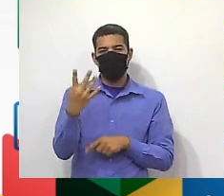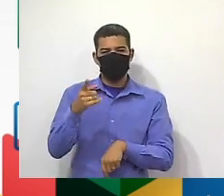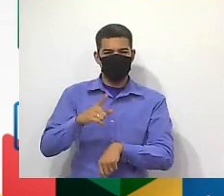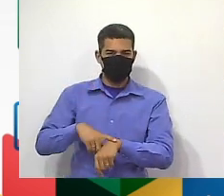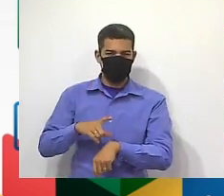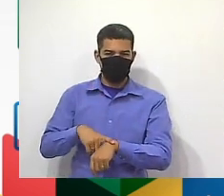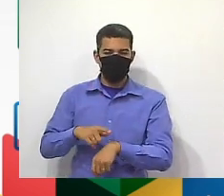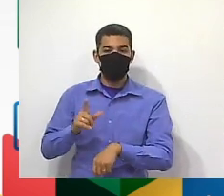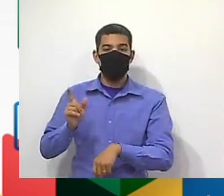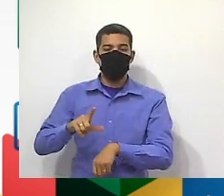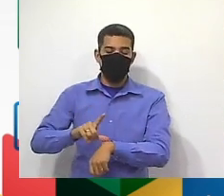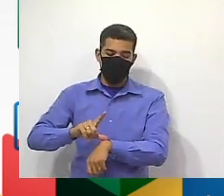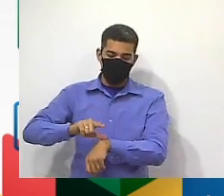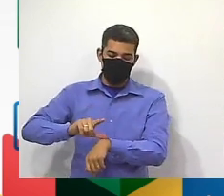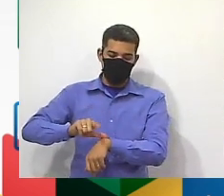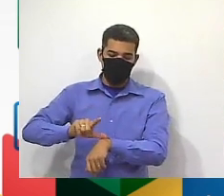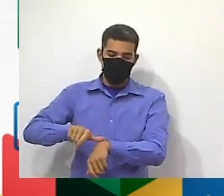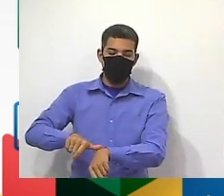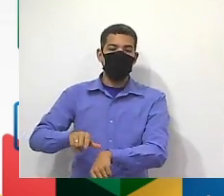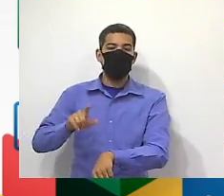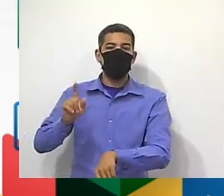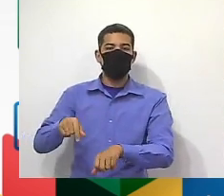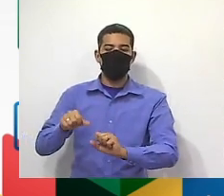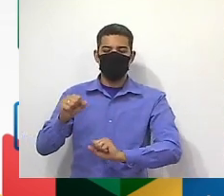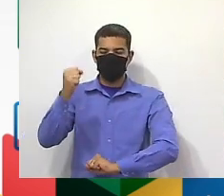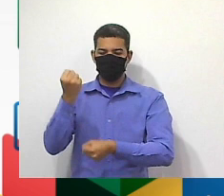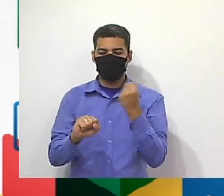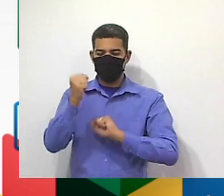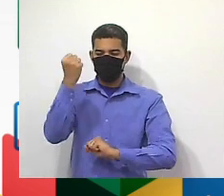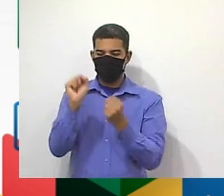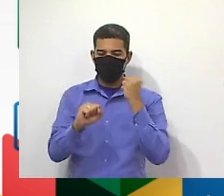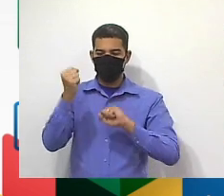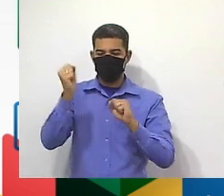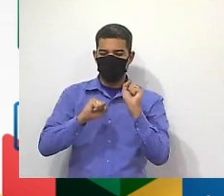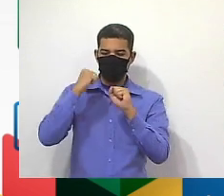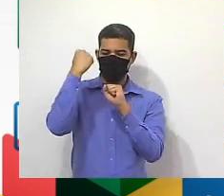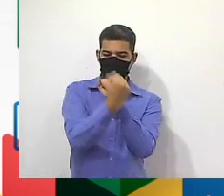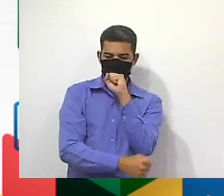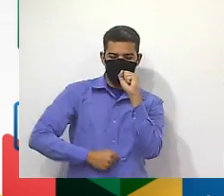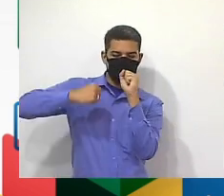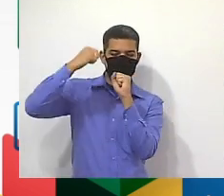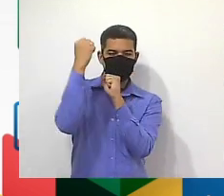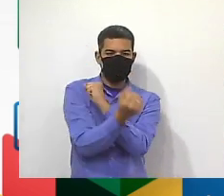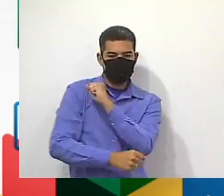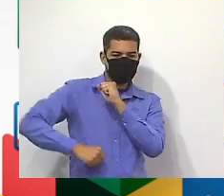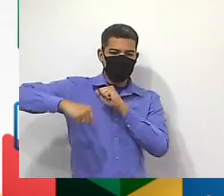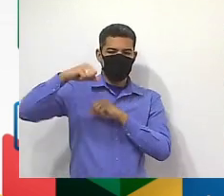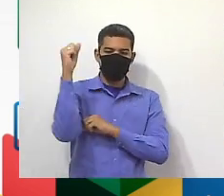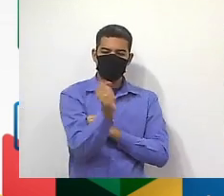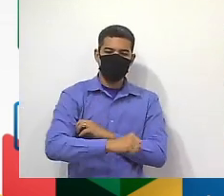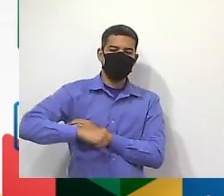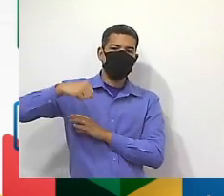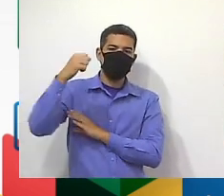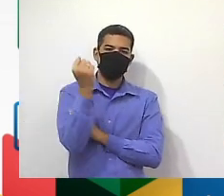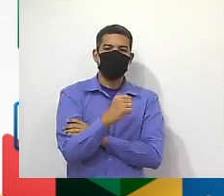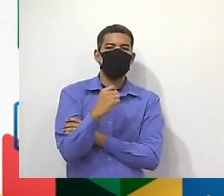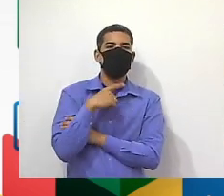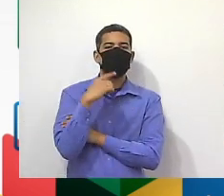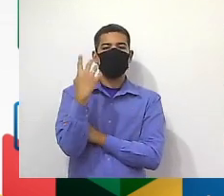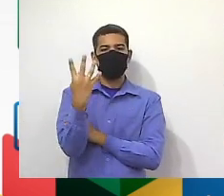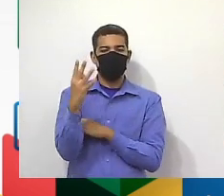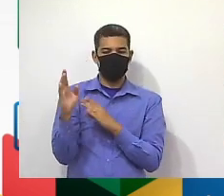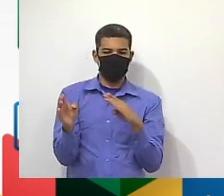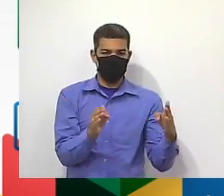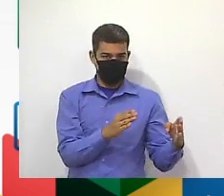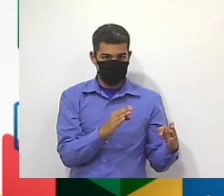o processo de combustão e de transformação da energia química em energia térmica acontece em 4 etapas.